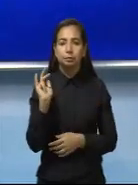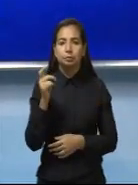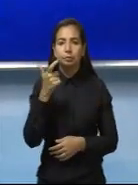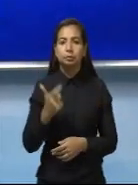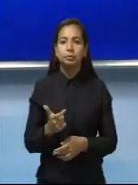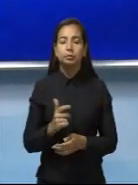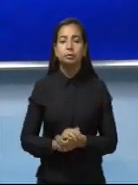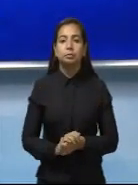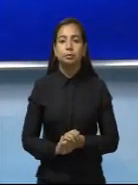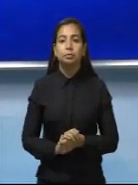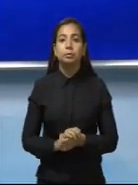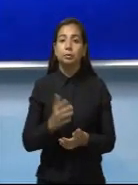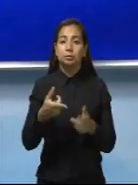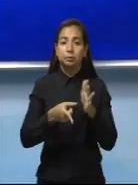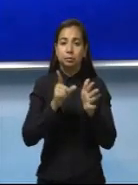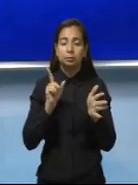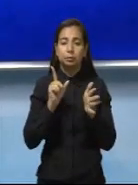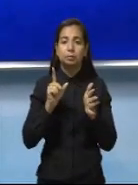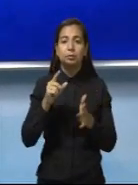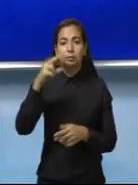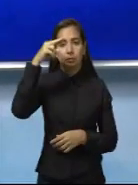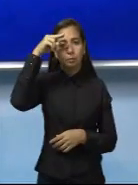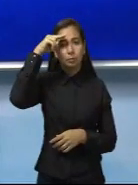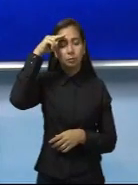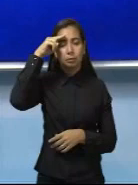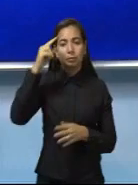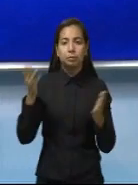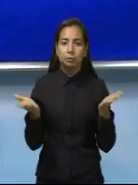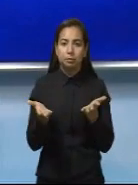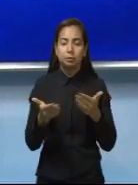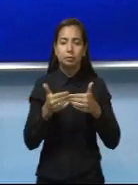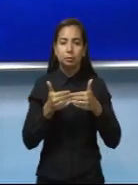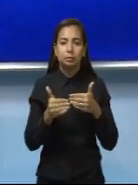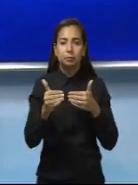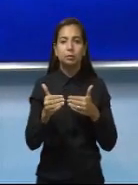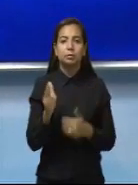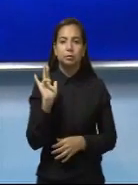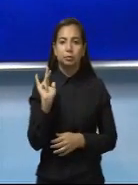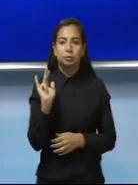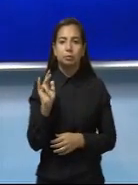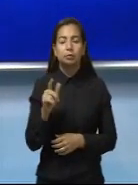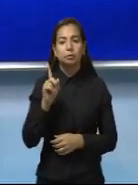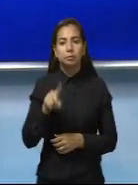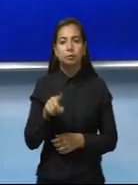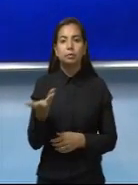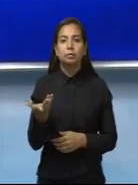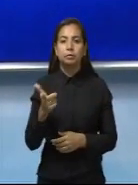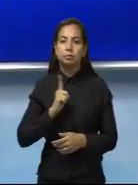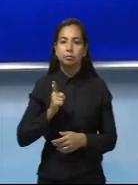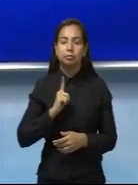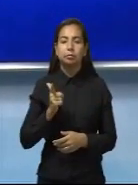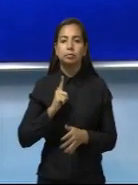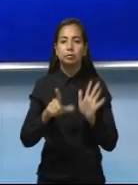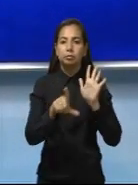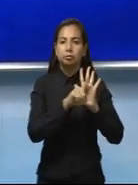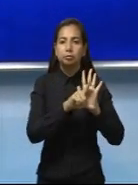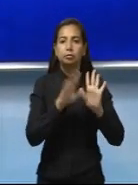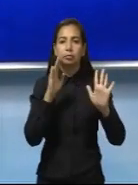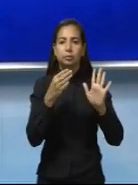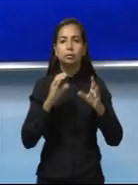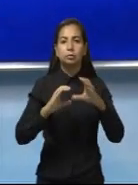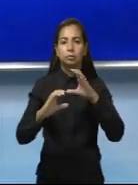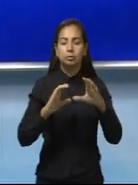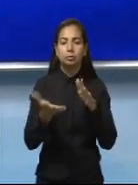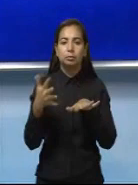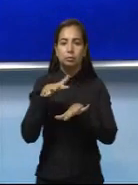primeiro bloco quem fez foi o Marcos, agora a Gilmária assume a partir de agora, faz parte do atendimento à Lei de Comunicação